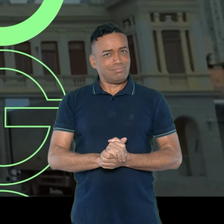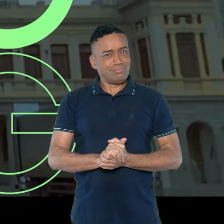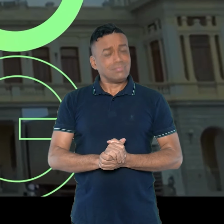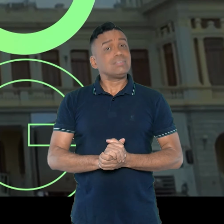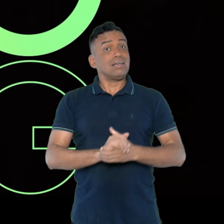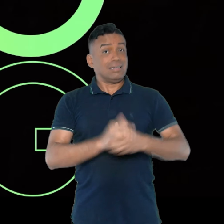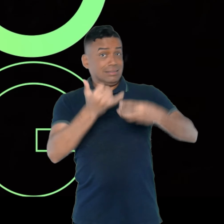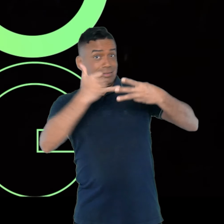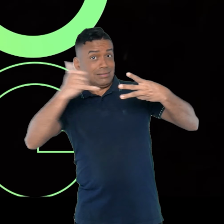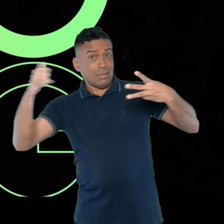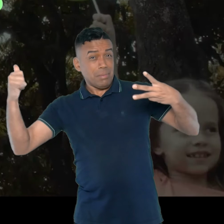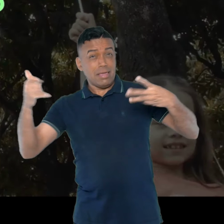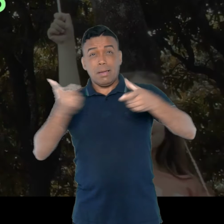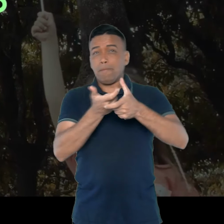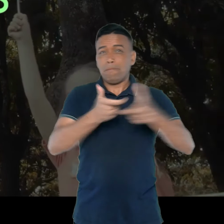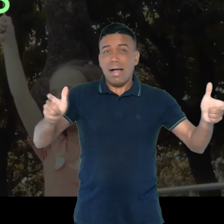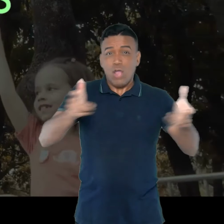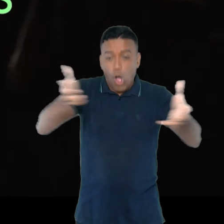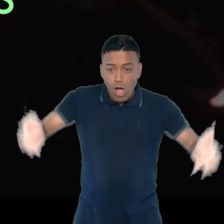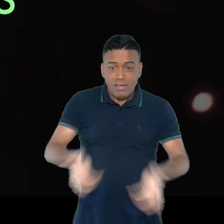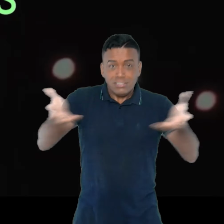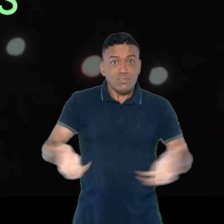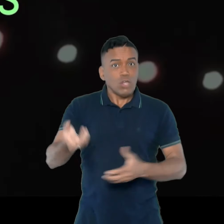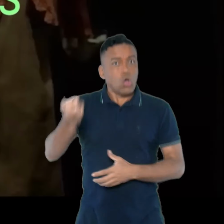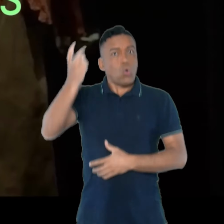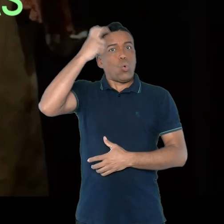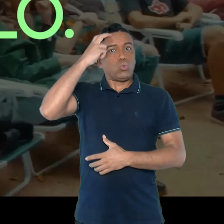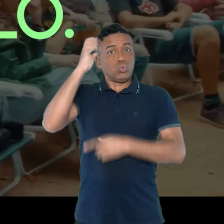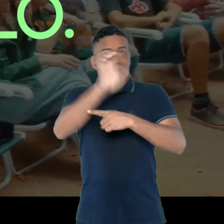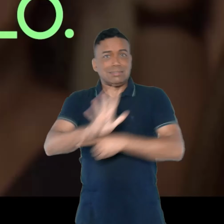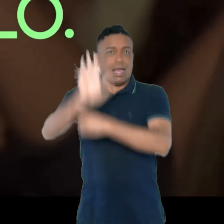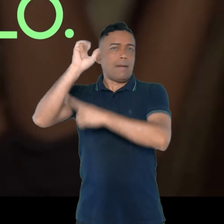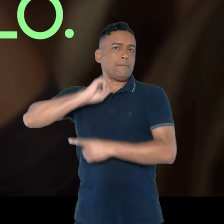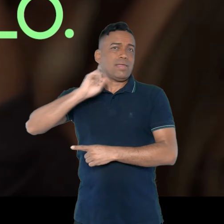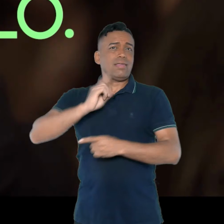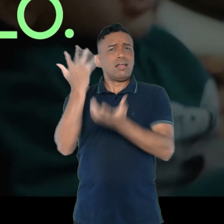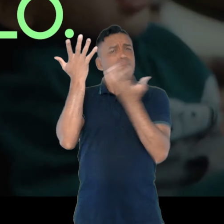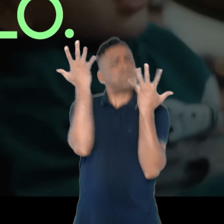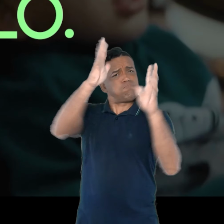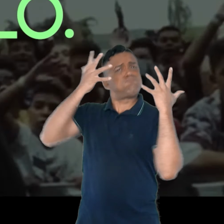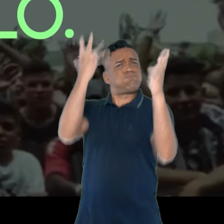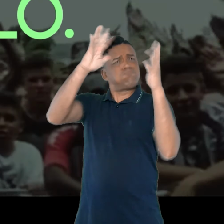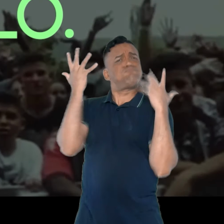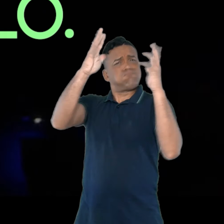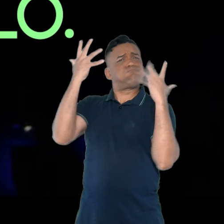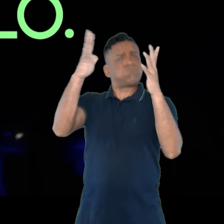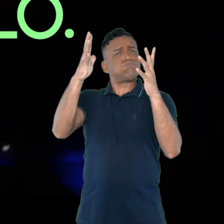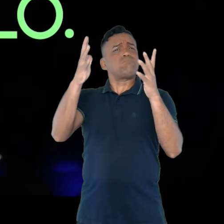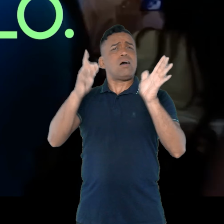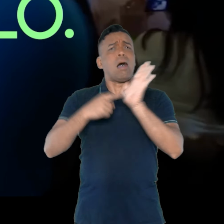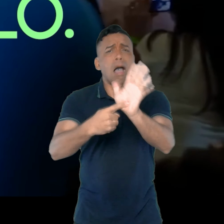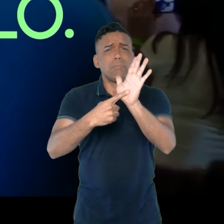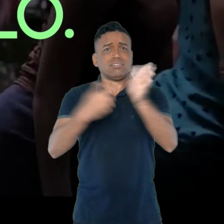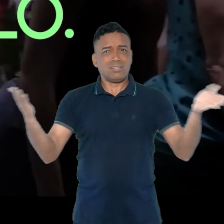A CEMIG, maior incentivadora da cultura de Minas, aplaude de pé este espetáculo.